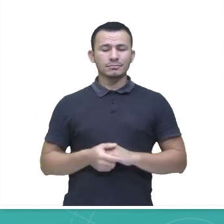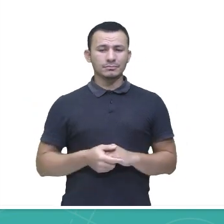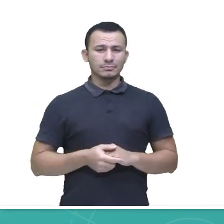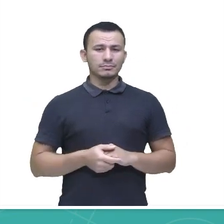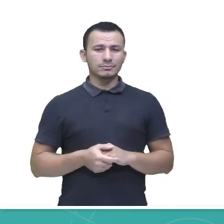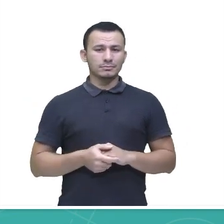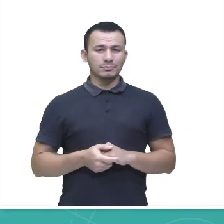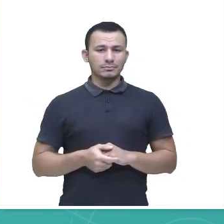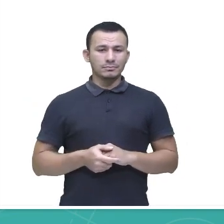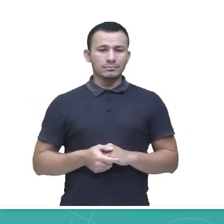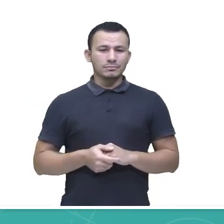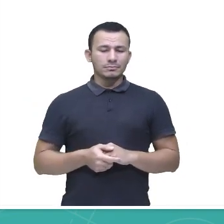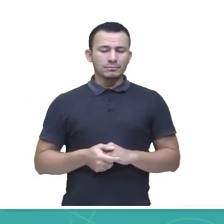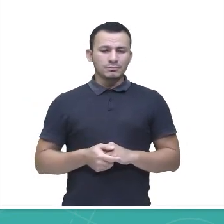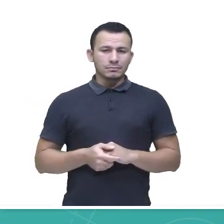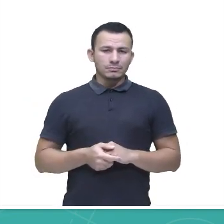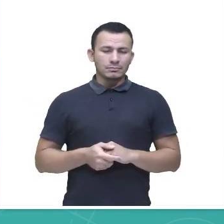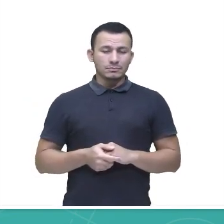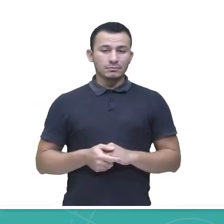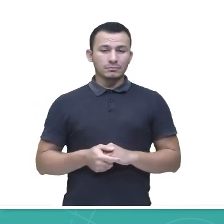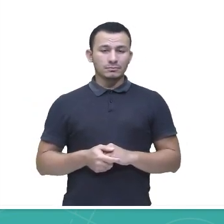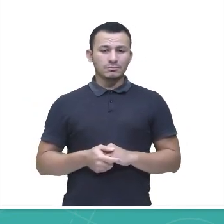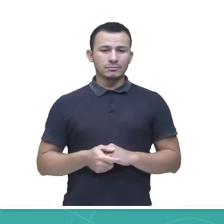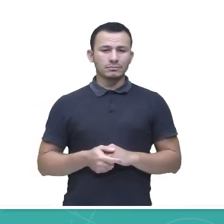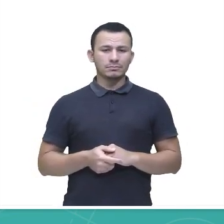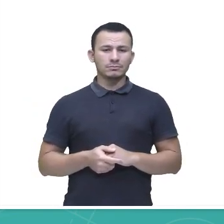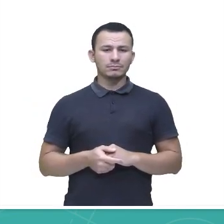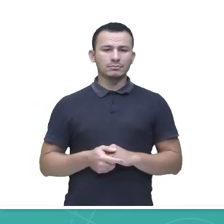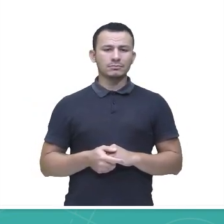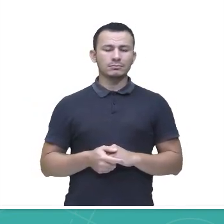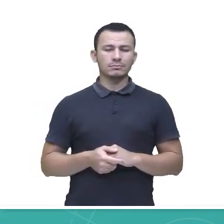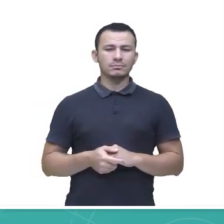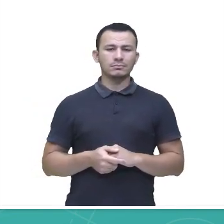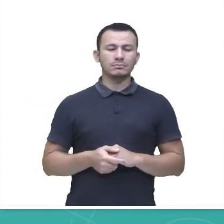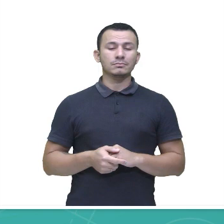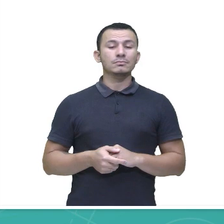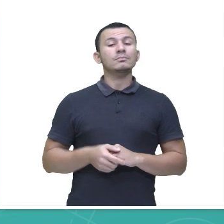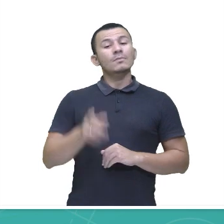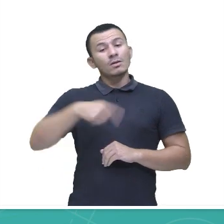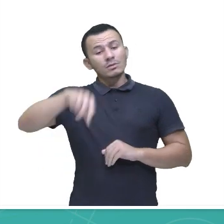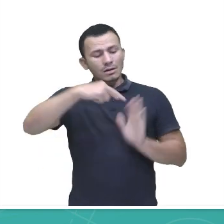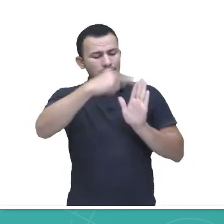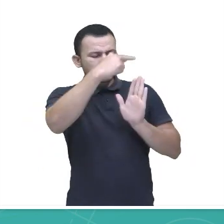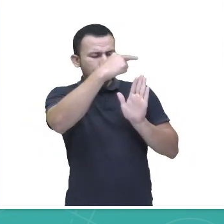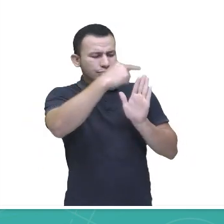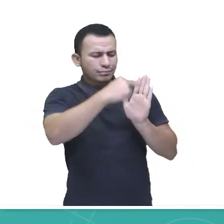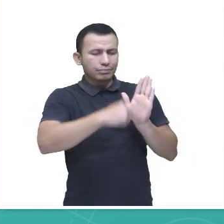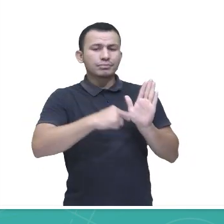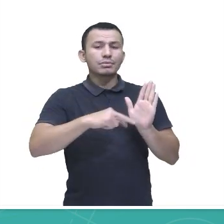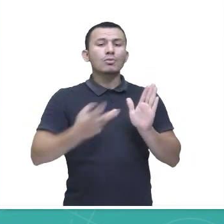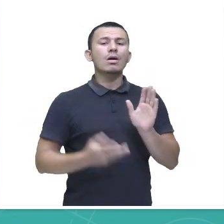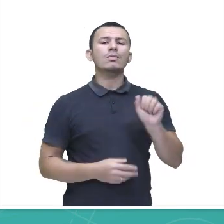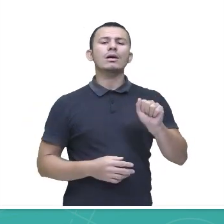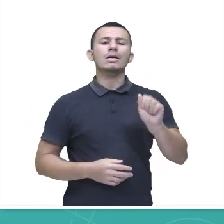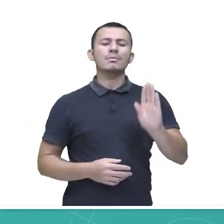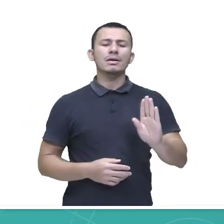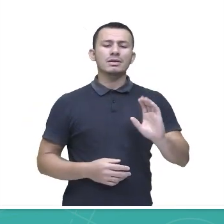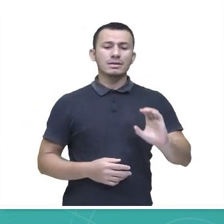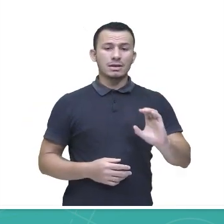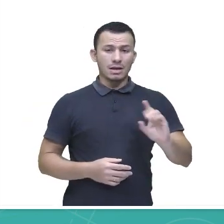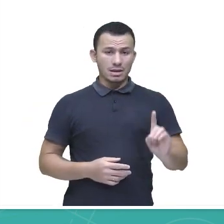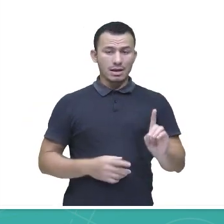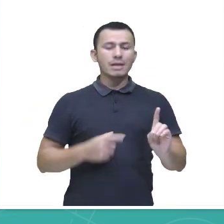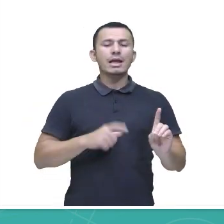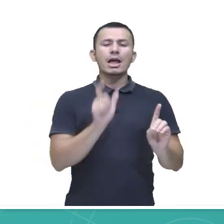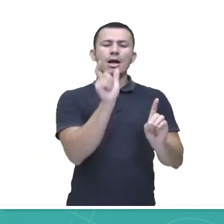alternativa C, doador, e na alternativa D, chego. Então, você vai verificar qual dessas palavras